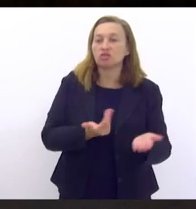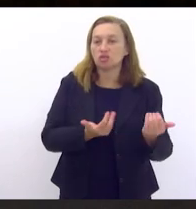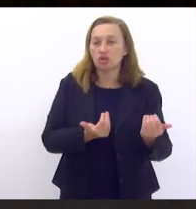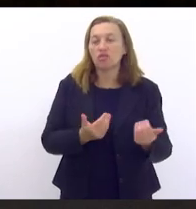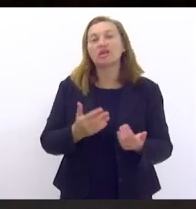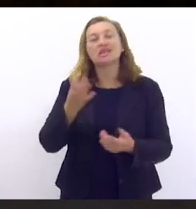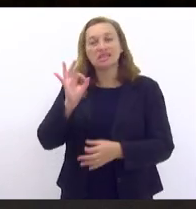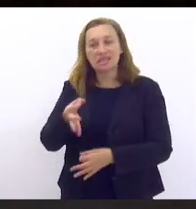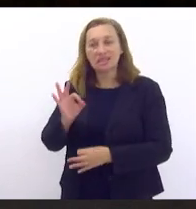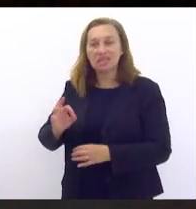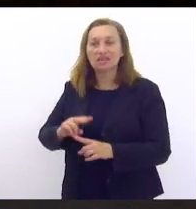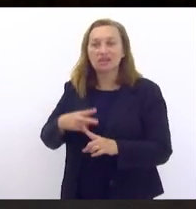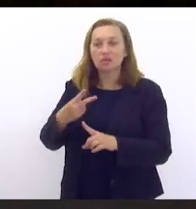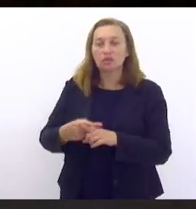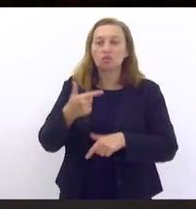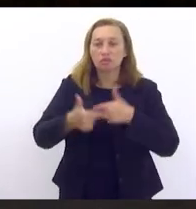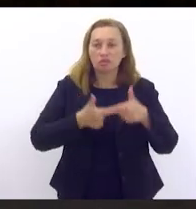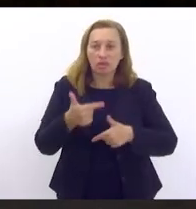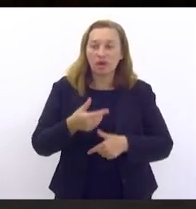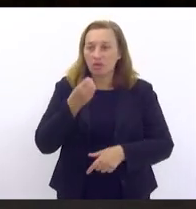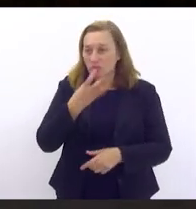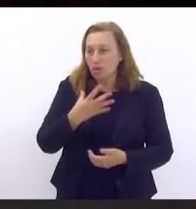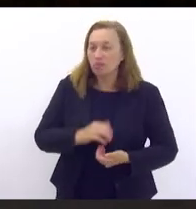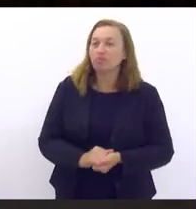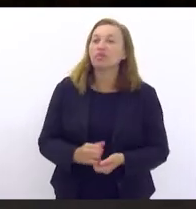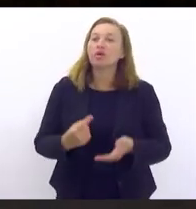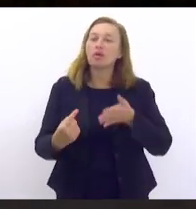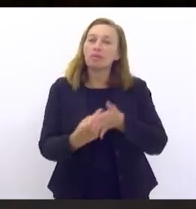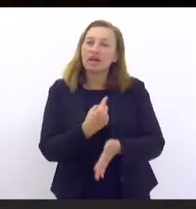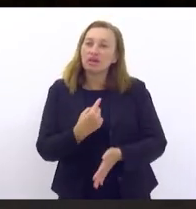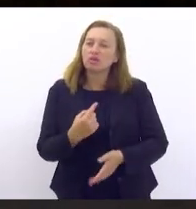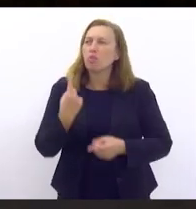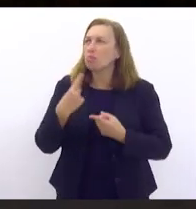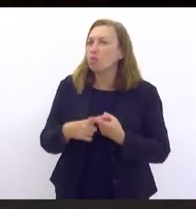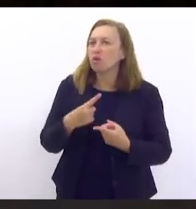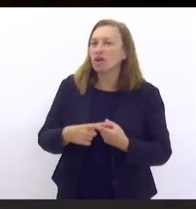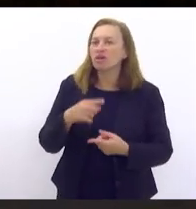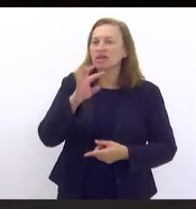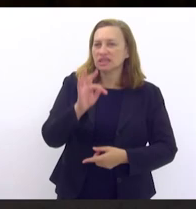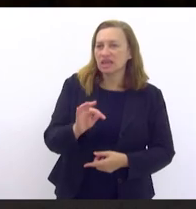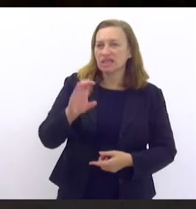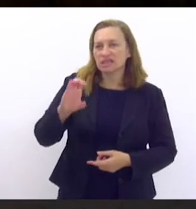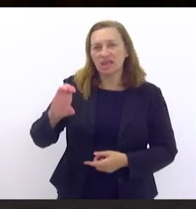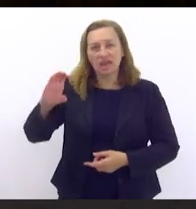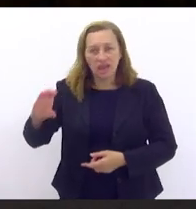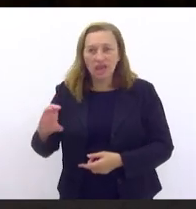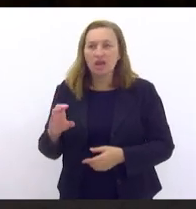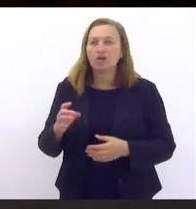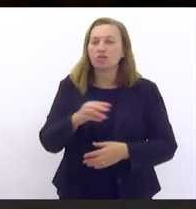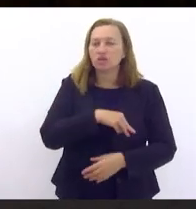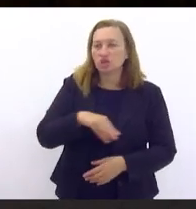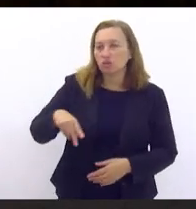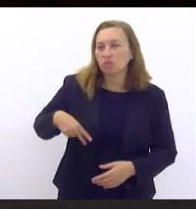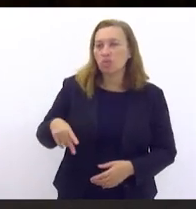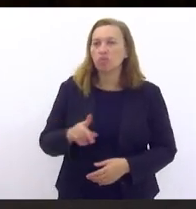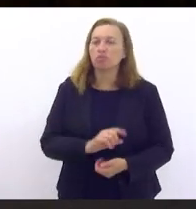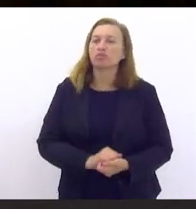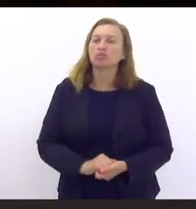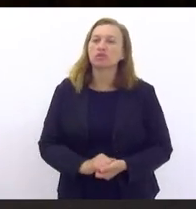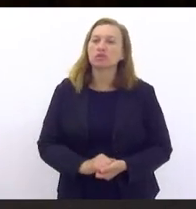ter muito desdobramento bacana depois ela sobre porque o TSE e o ministério público não pulem